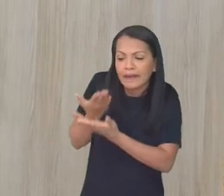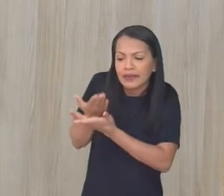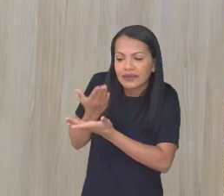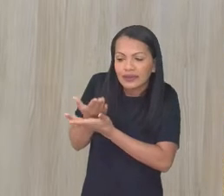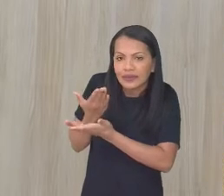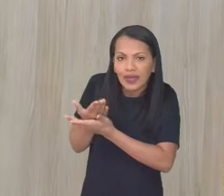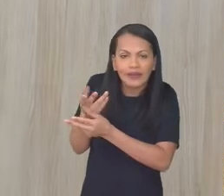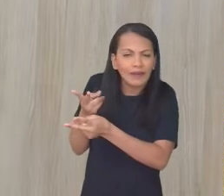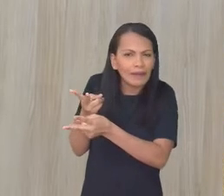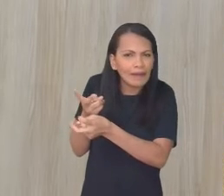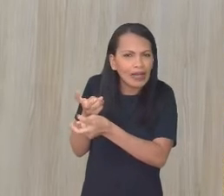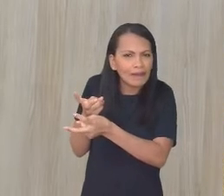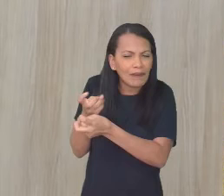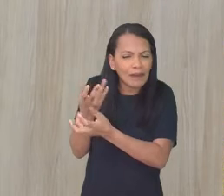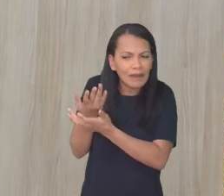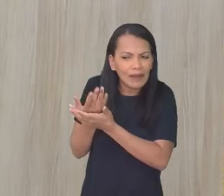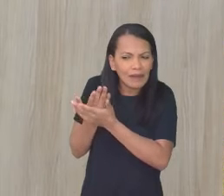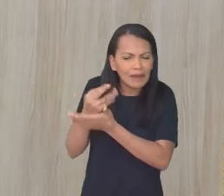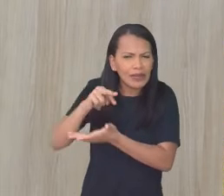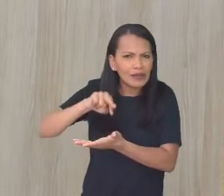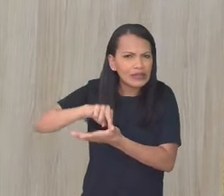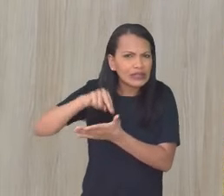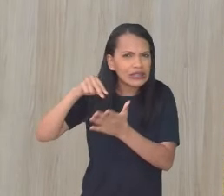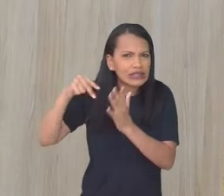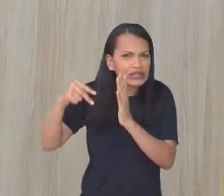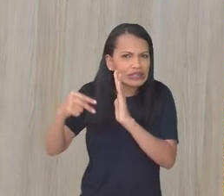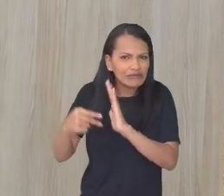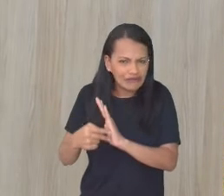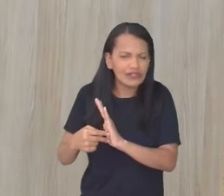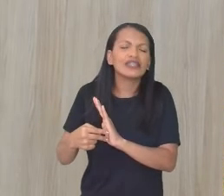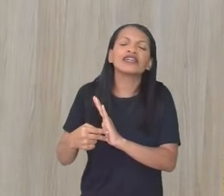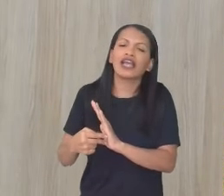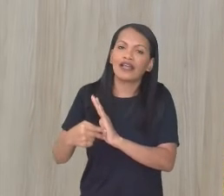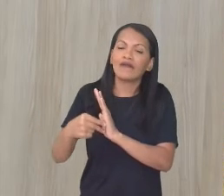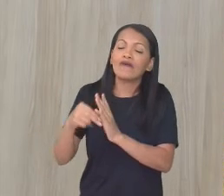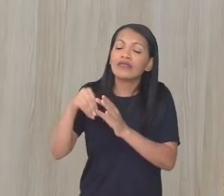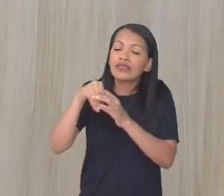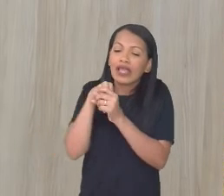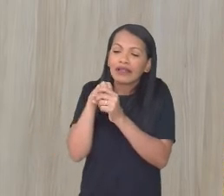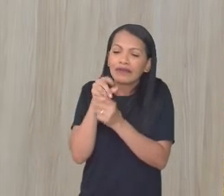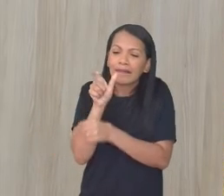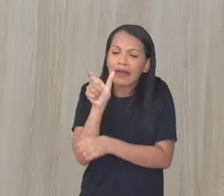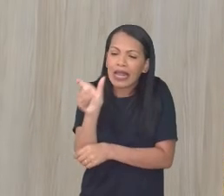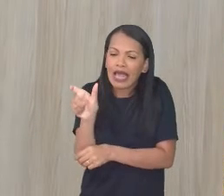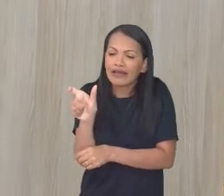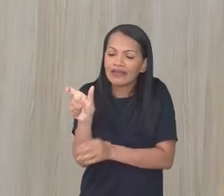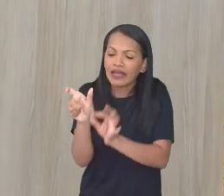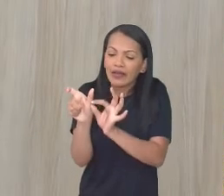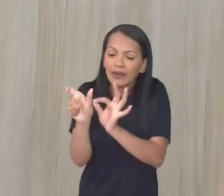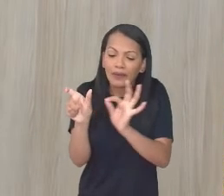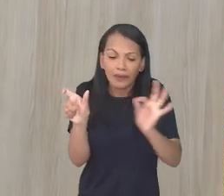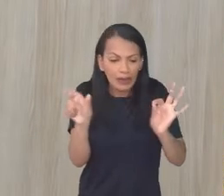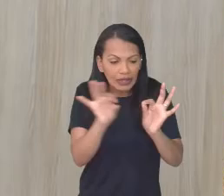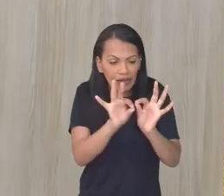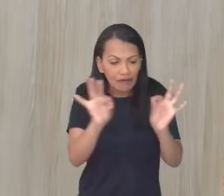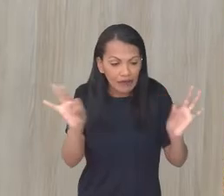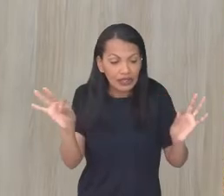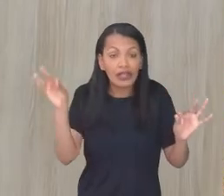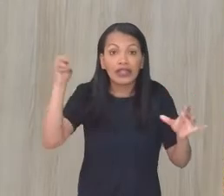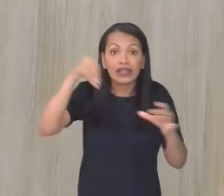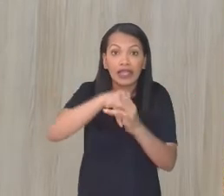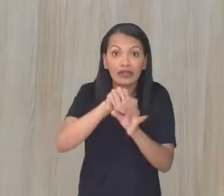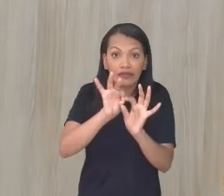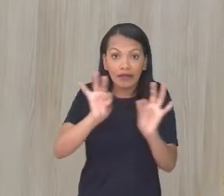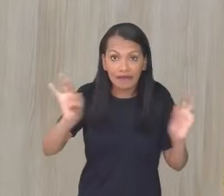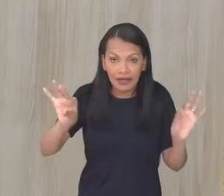Esse sentido da palavra que está dentro, não é, dessa parte, não é, da gramática, que é a